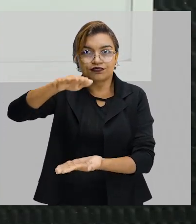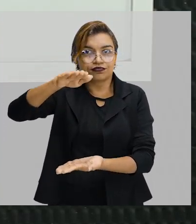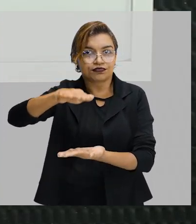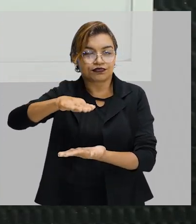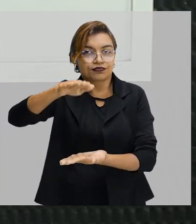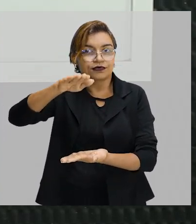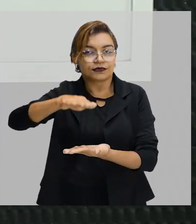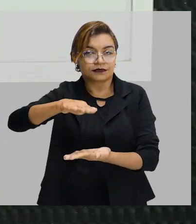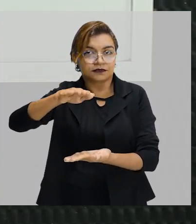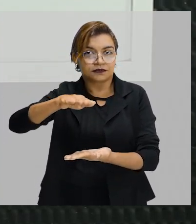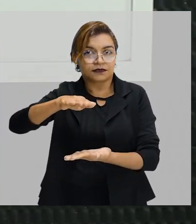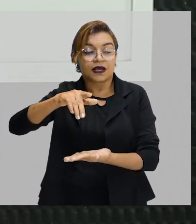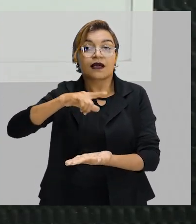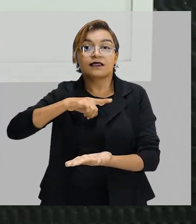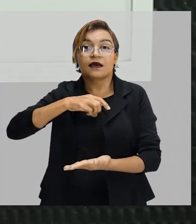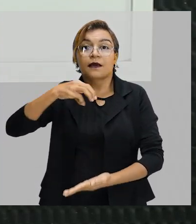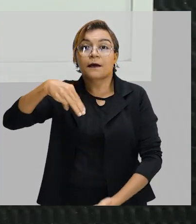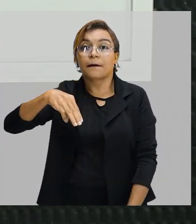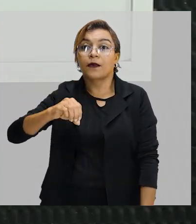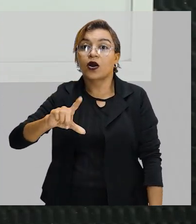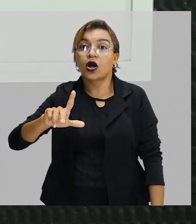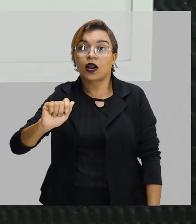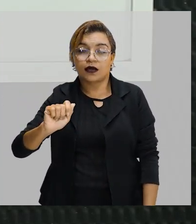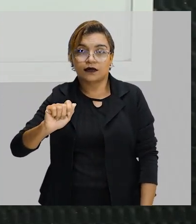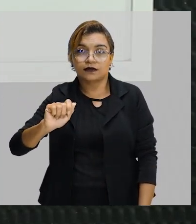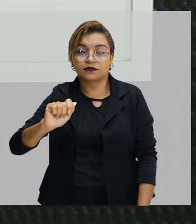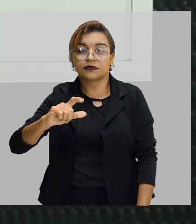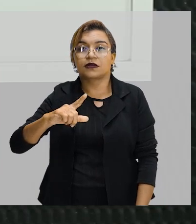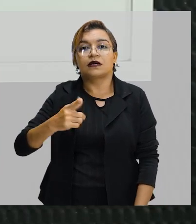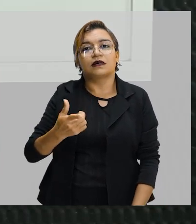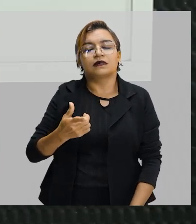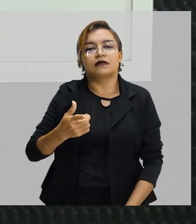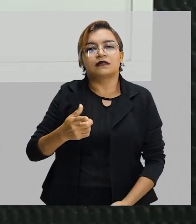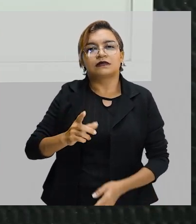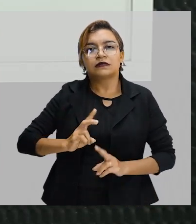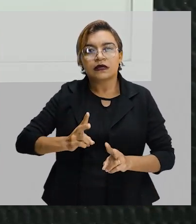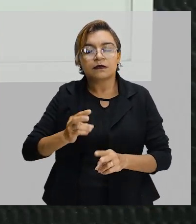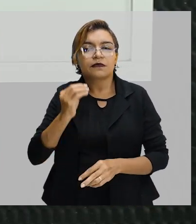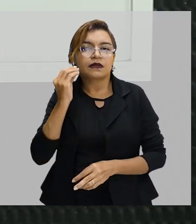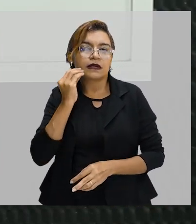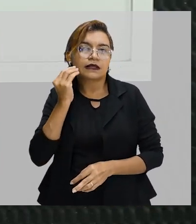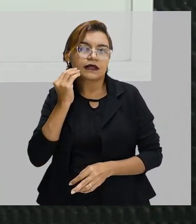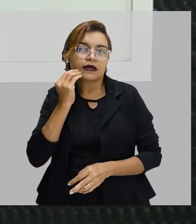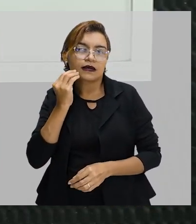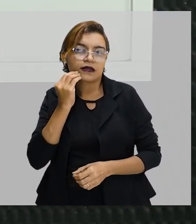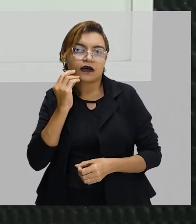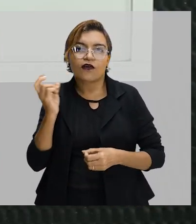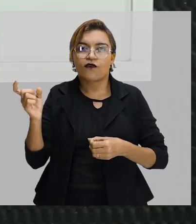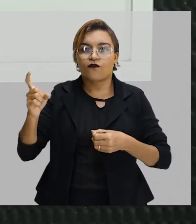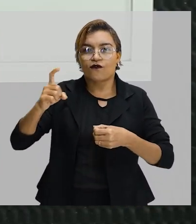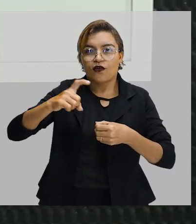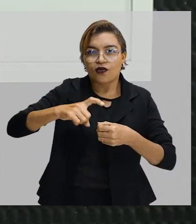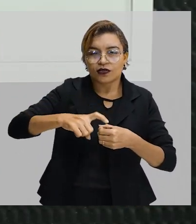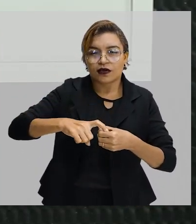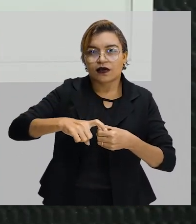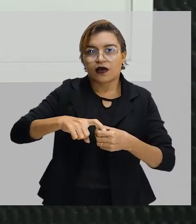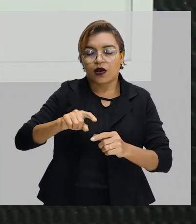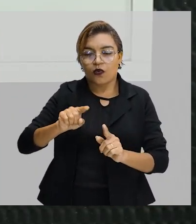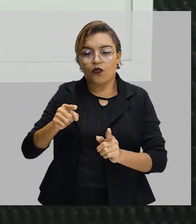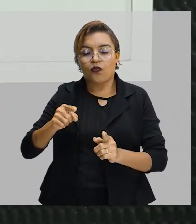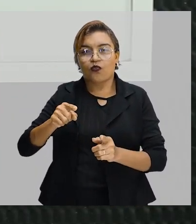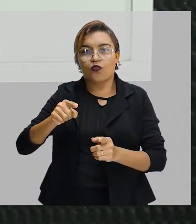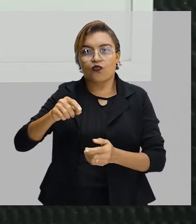nós temos uma mola. A mola, ela sempre vai tentar restituir ao seu ponto de origem, ao